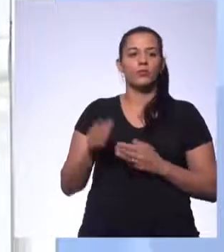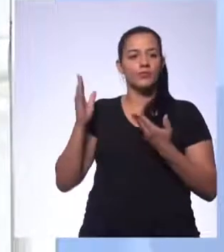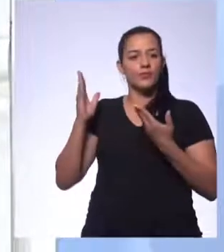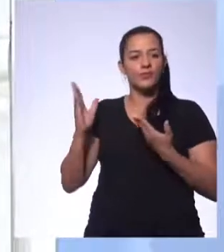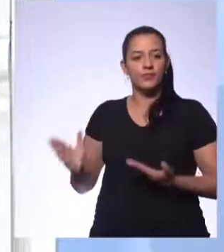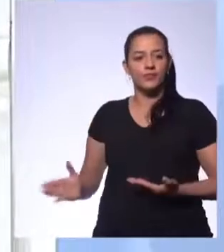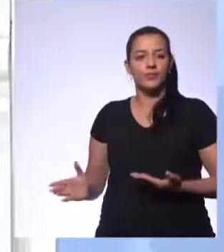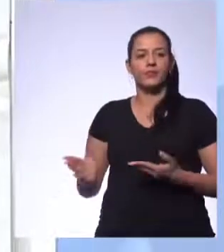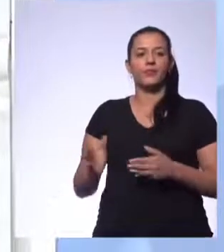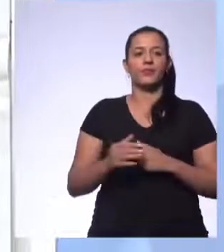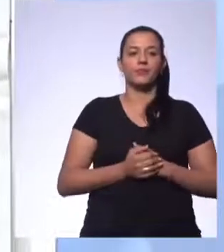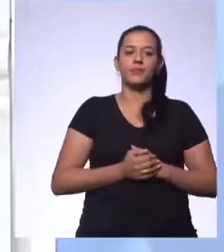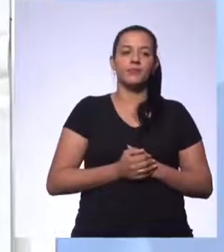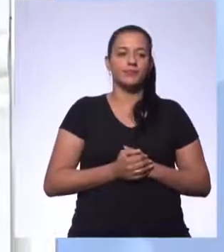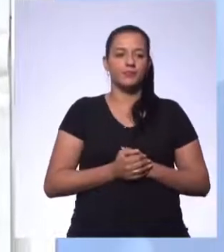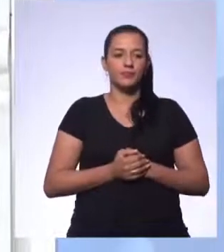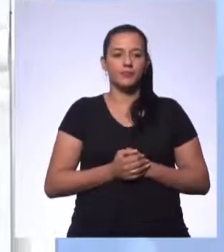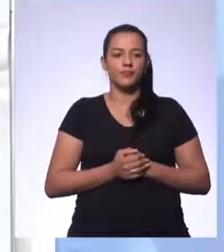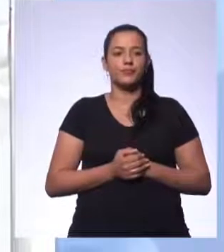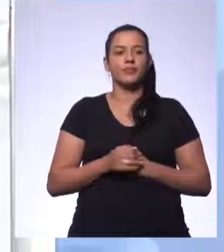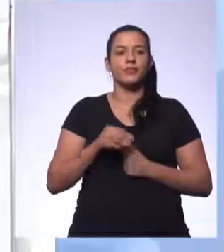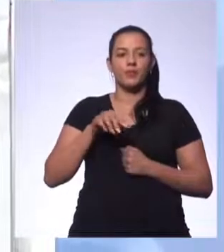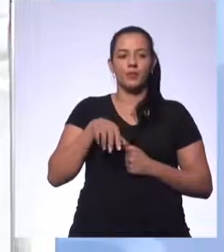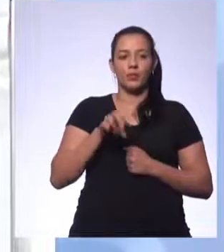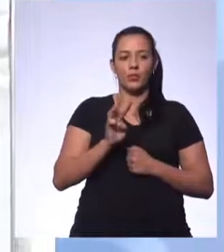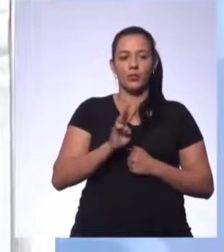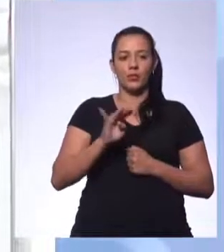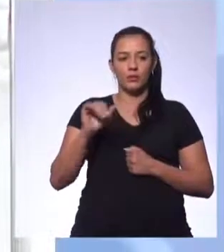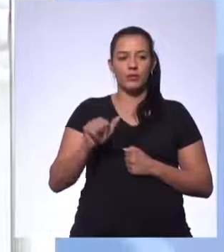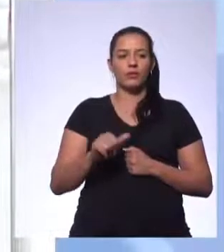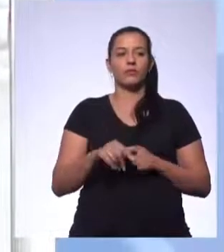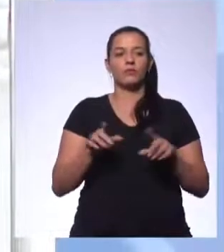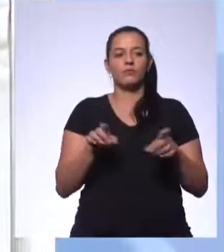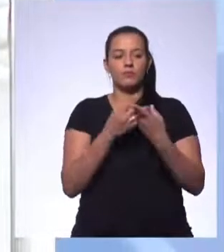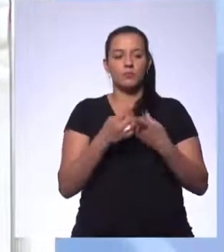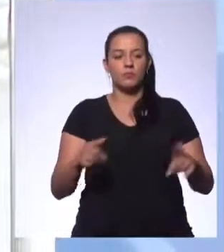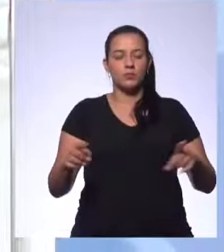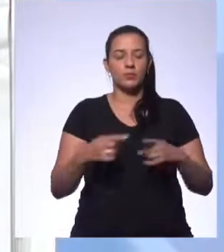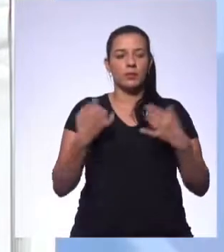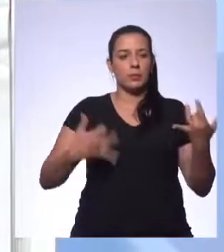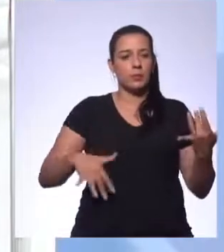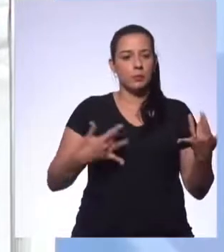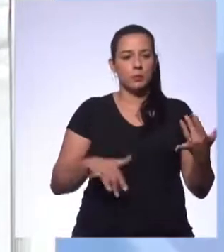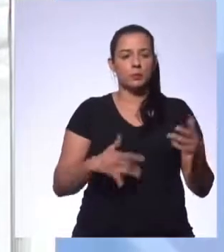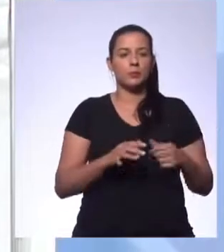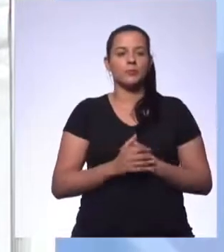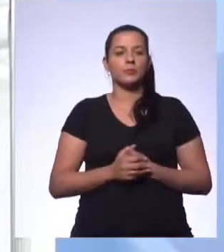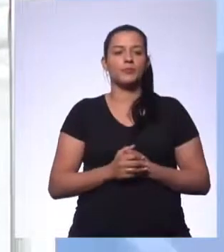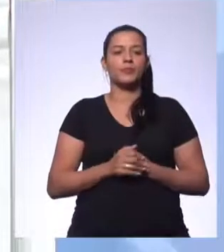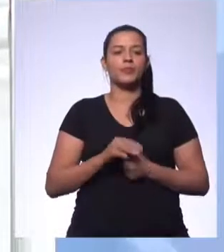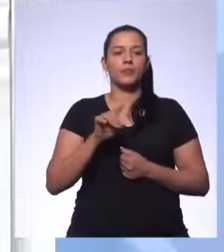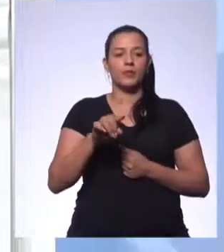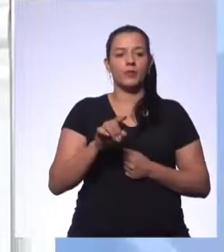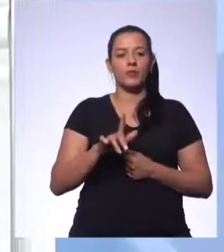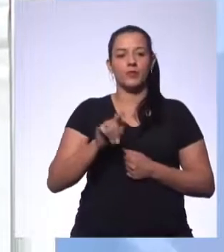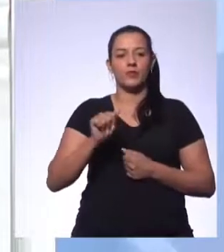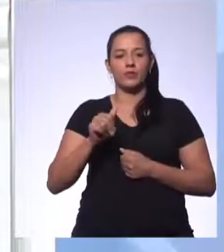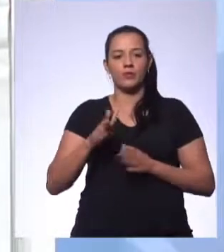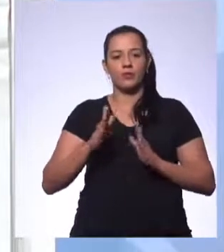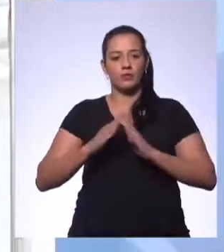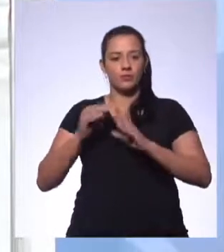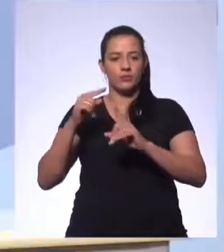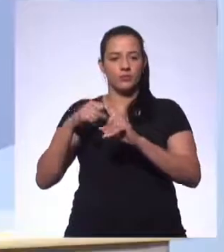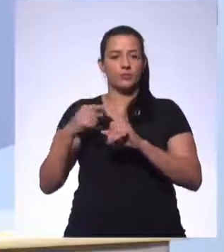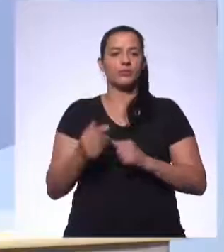Isabel, Mamonas Assassinas, William, música eletrônica, Raíssa, música gospel. E eu estava falando